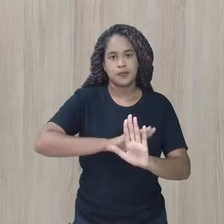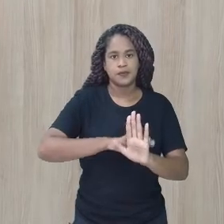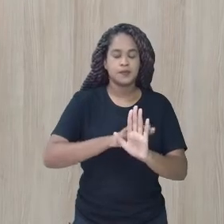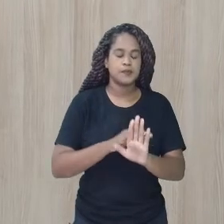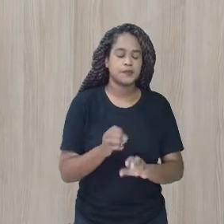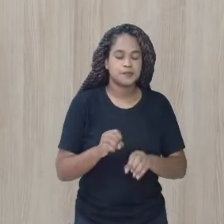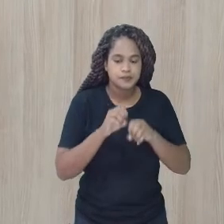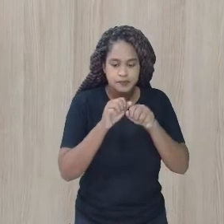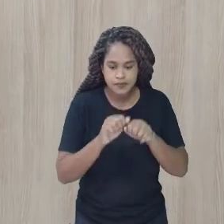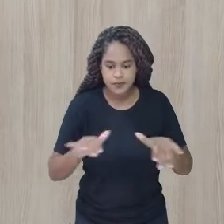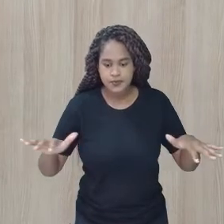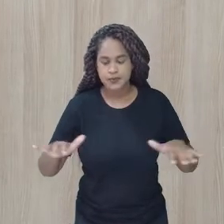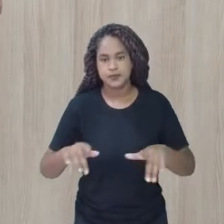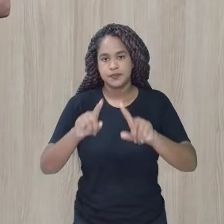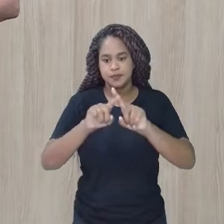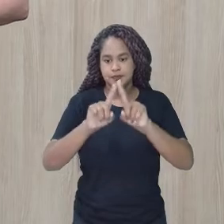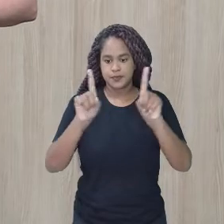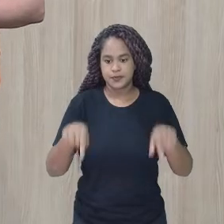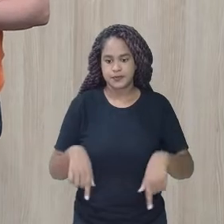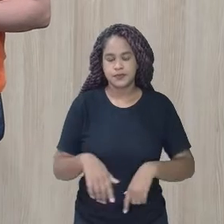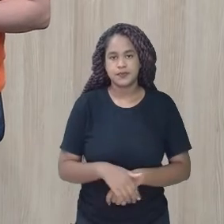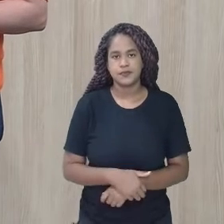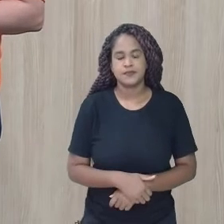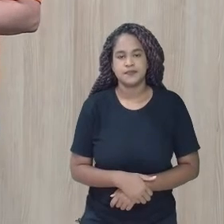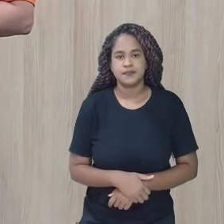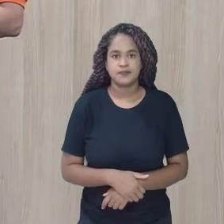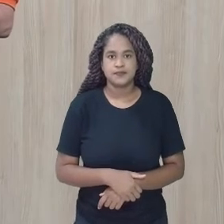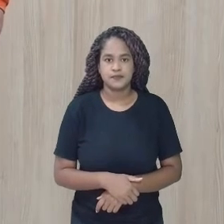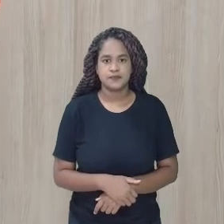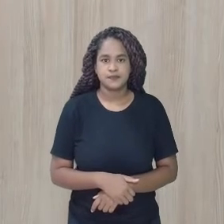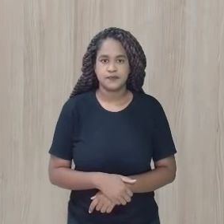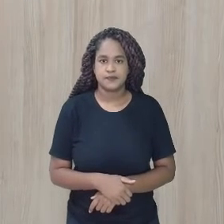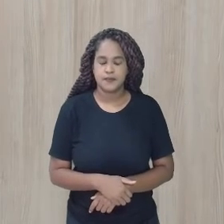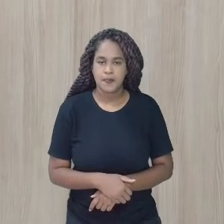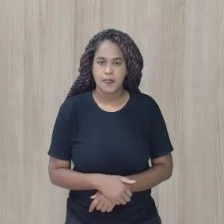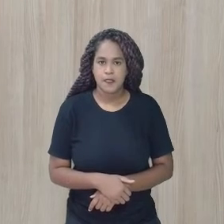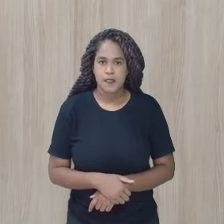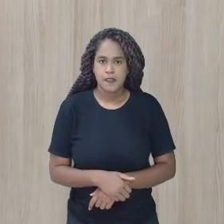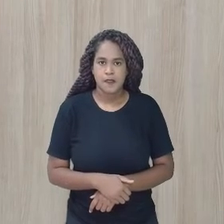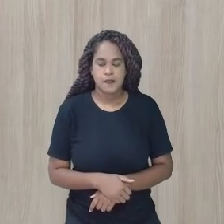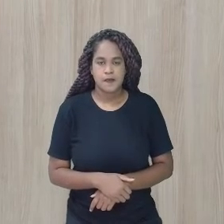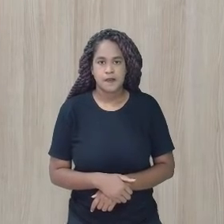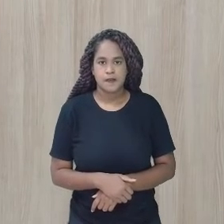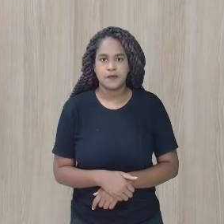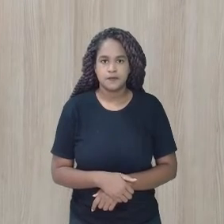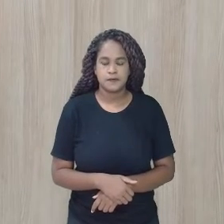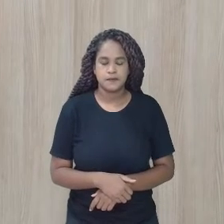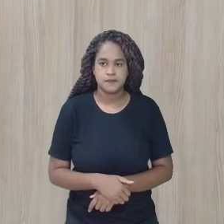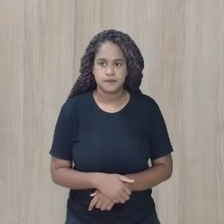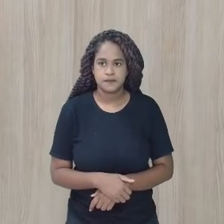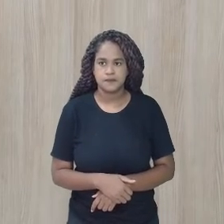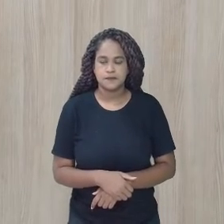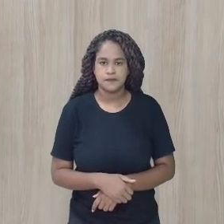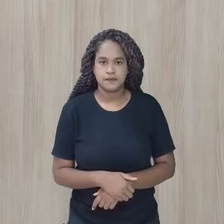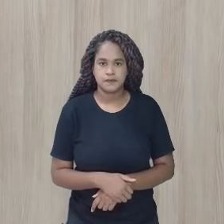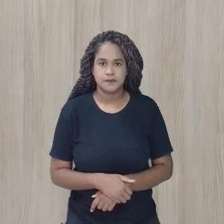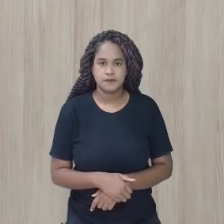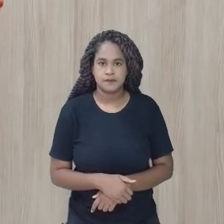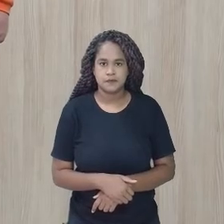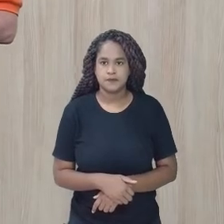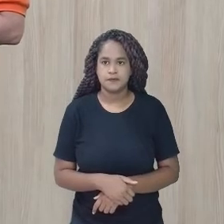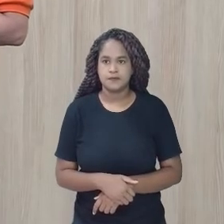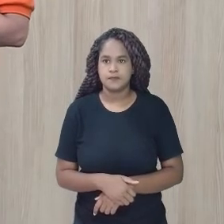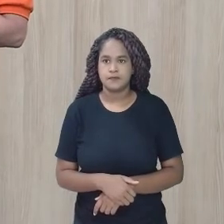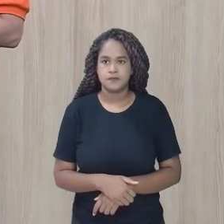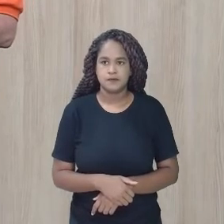não é, todo esse projeto. Então, minha gente, vamos seguindo na nossa aula, revisando o nosso